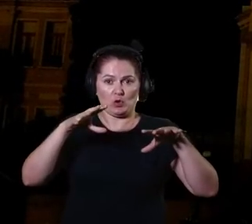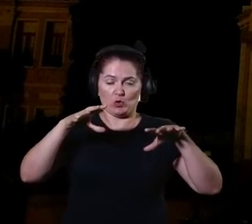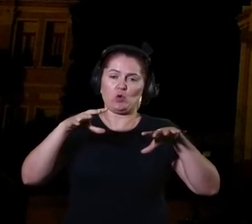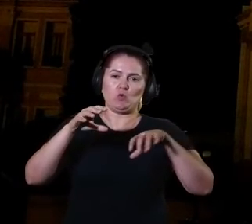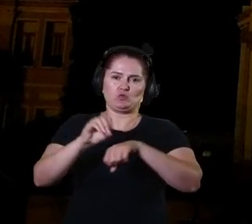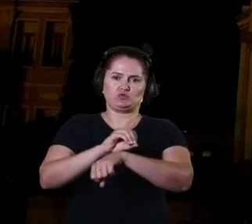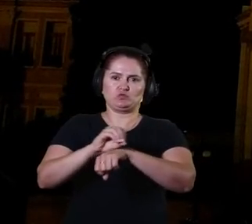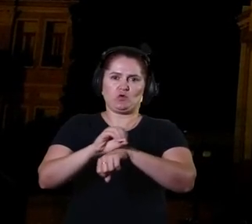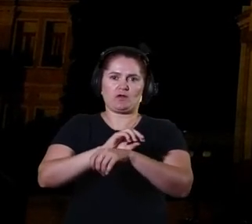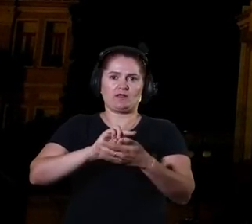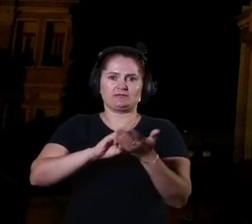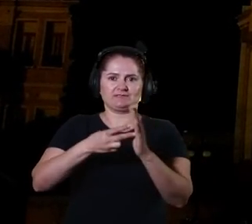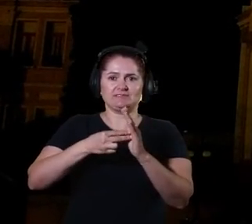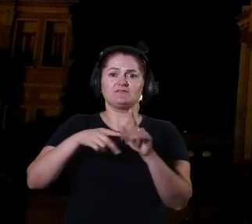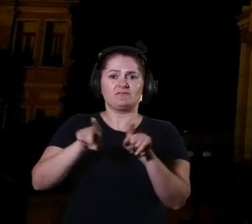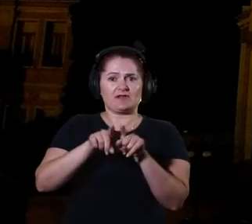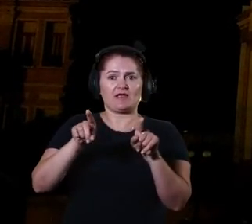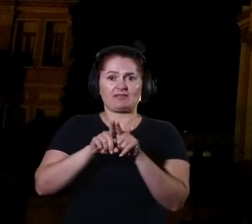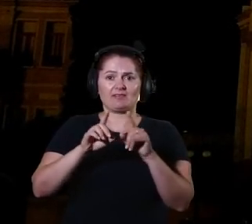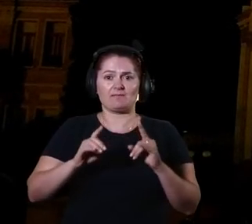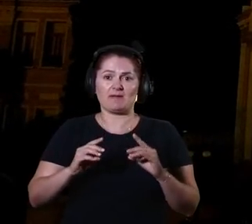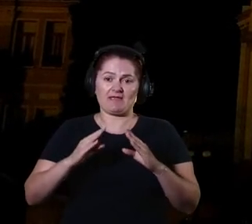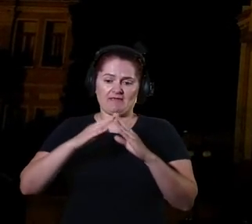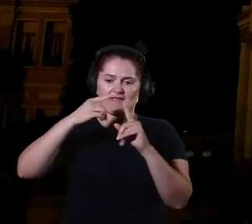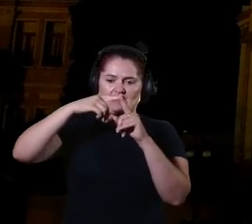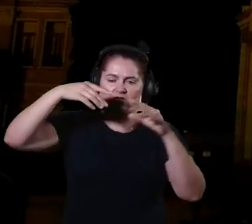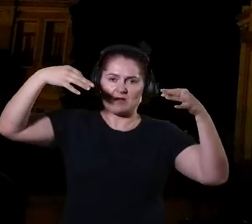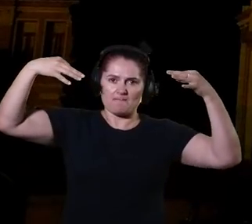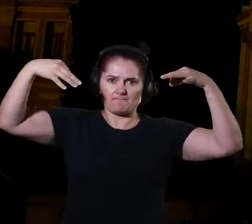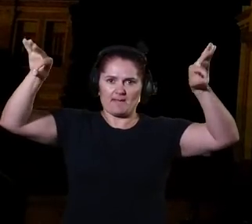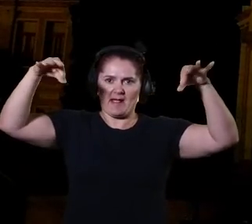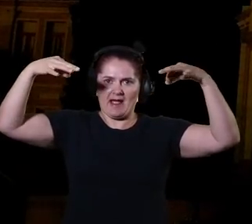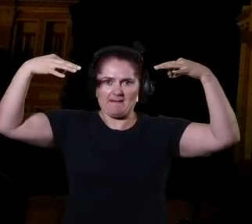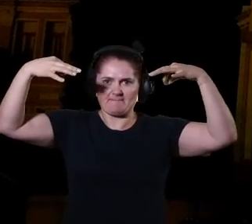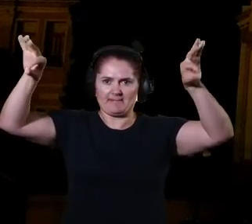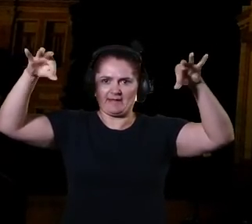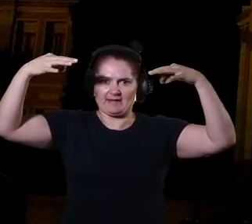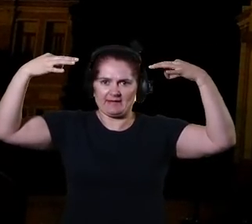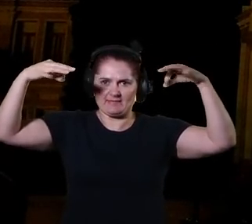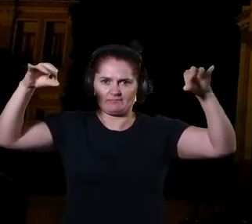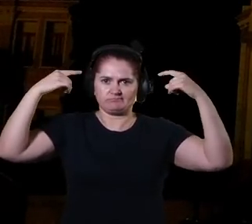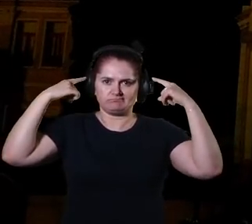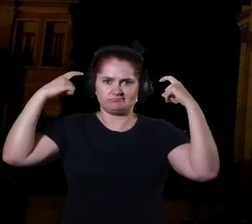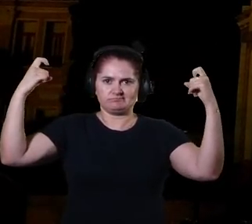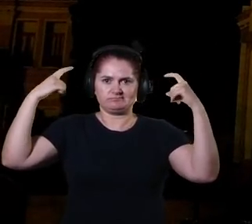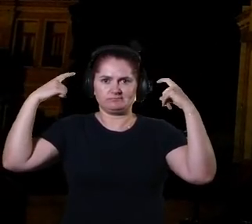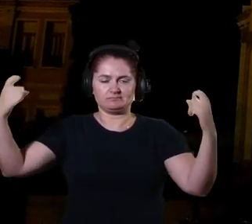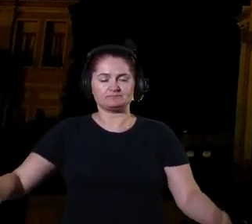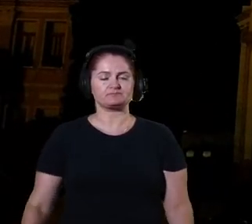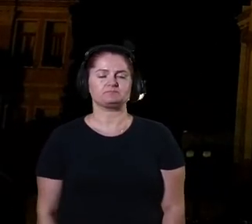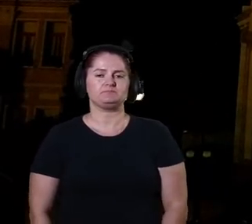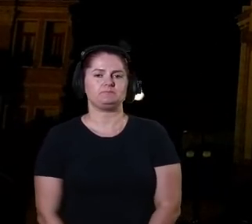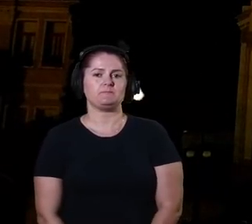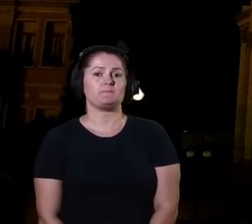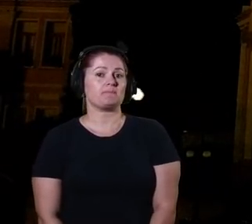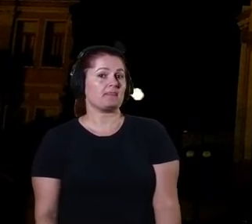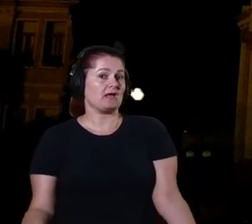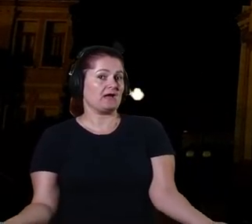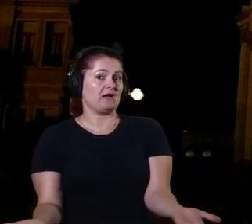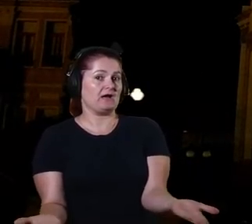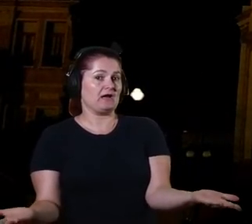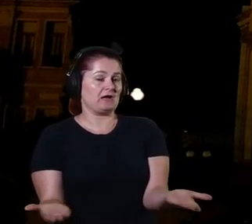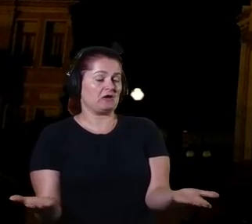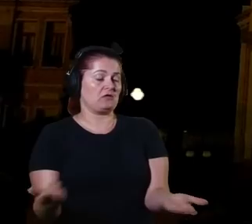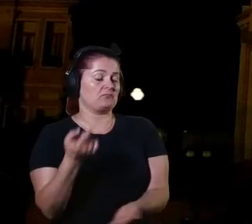tão característico também da nossa região, Thales Armiliato. Kátia, o que te pareceu? Agora finalizando, você fez aquela